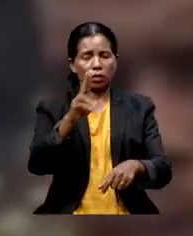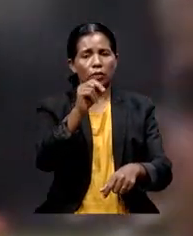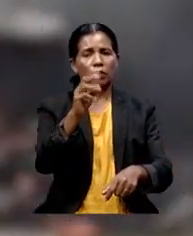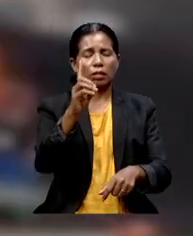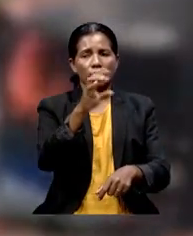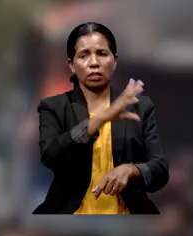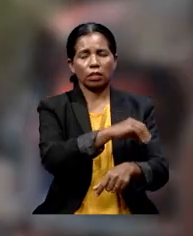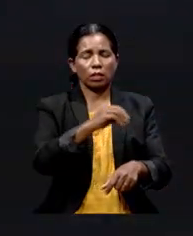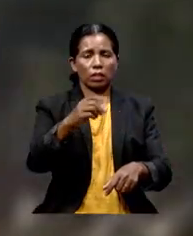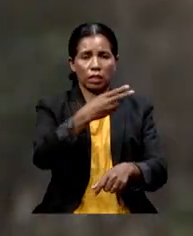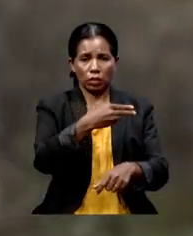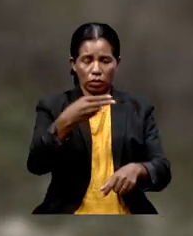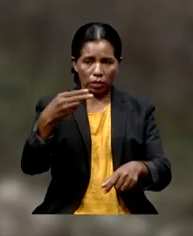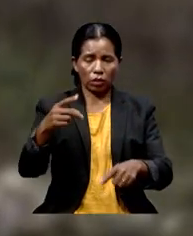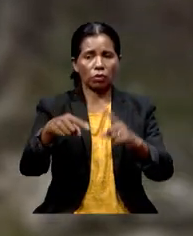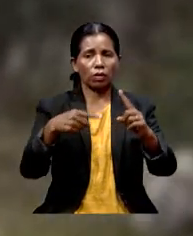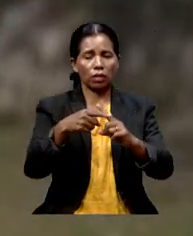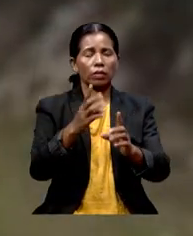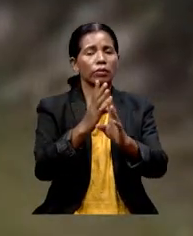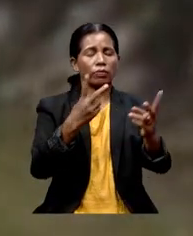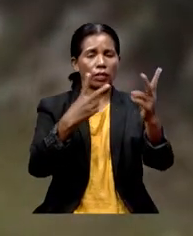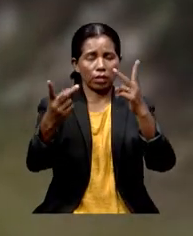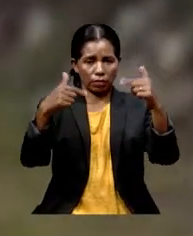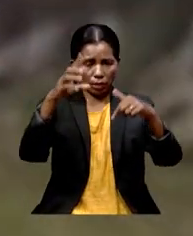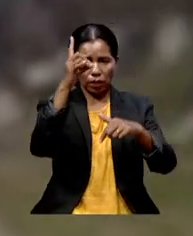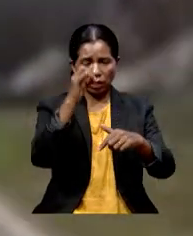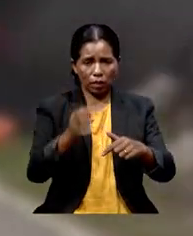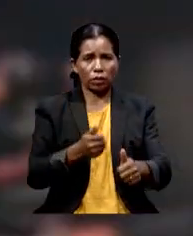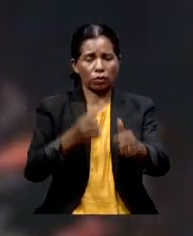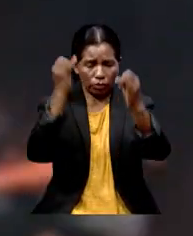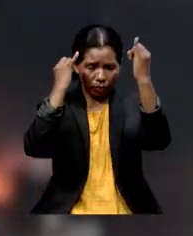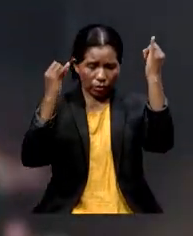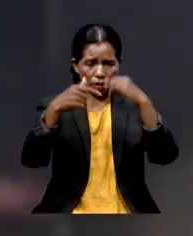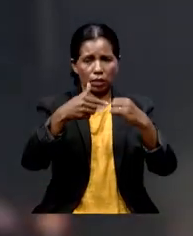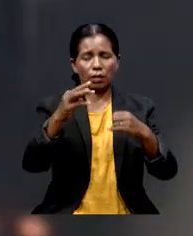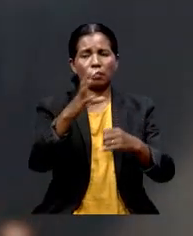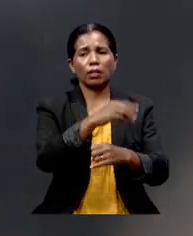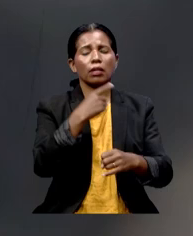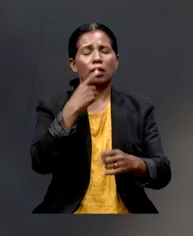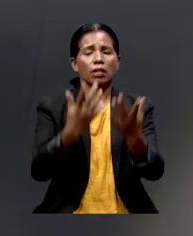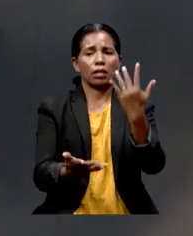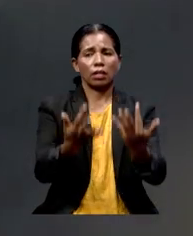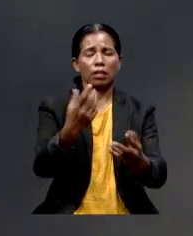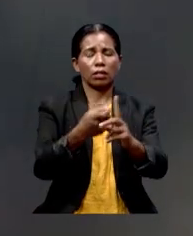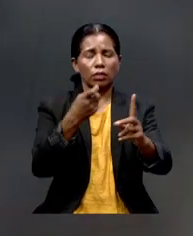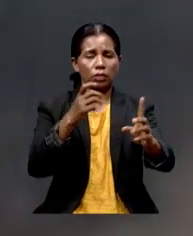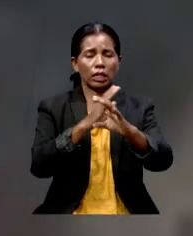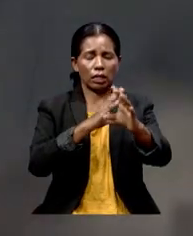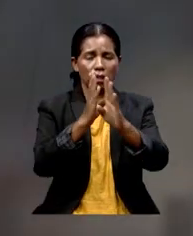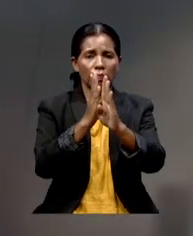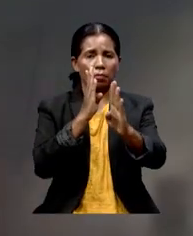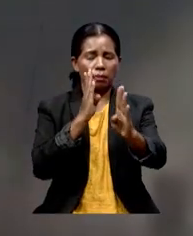Istana, Kefa Indonesia, bainhira halau viazen maidili. Tuir informação ne BGMN acessa a relakan husi autocaro